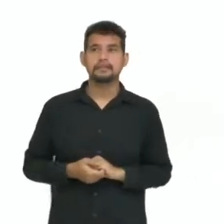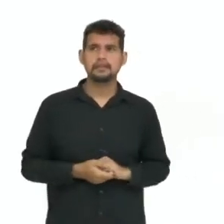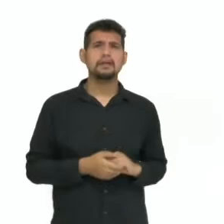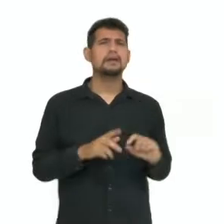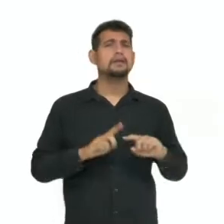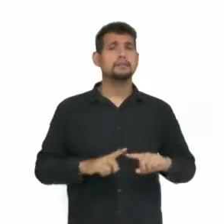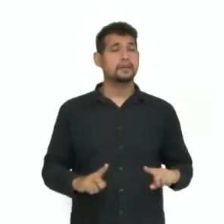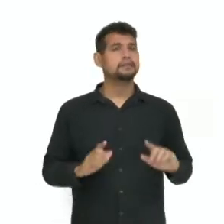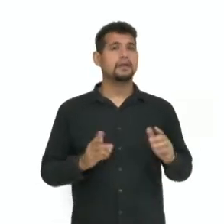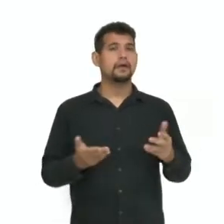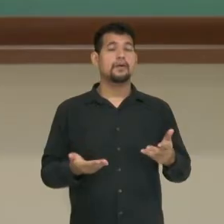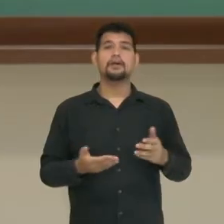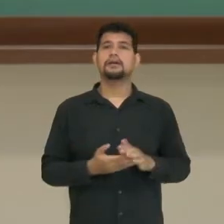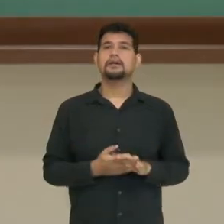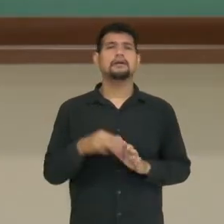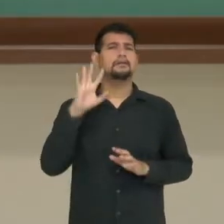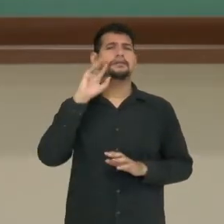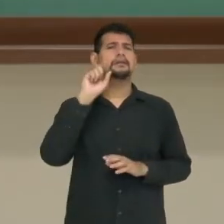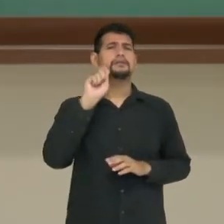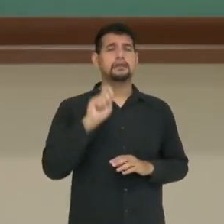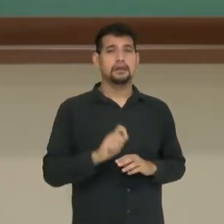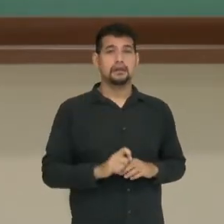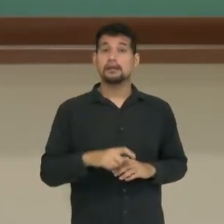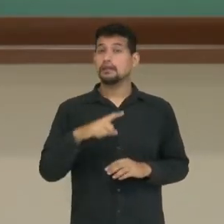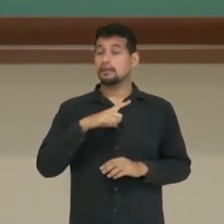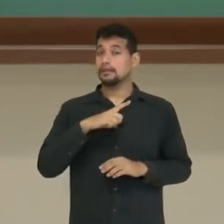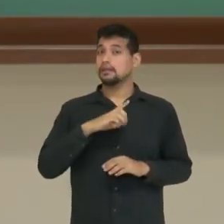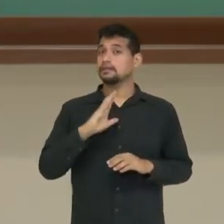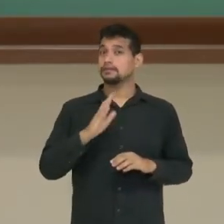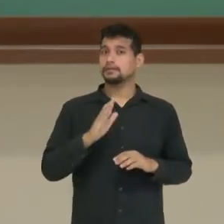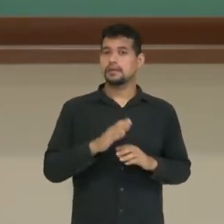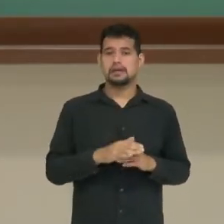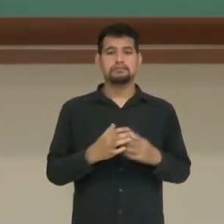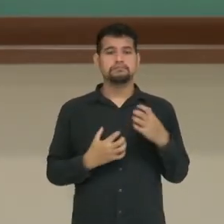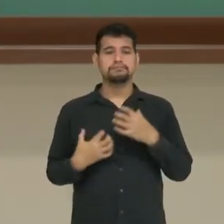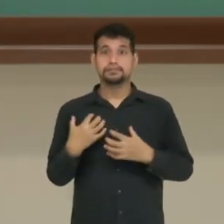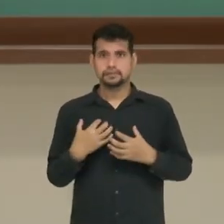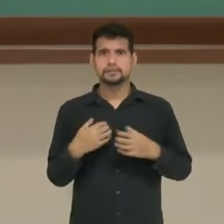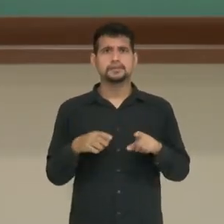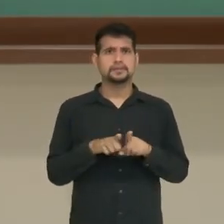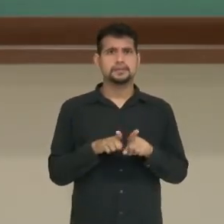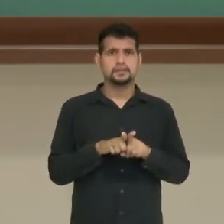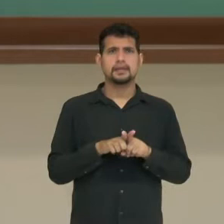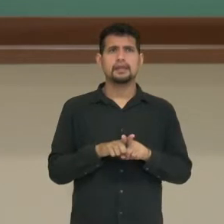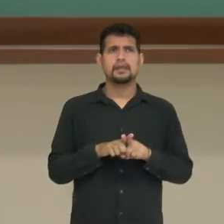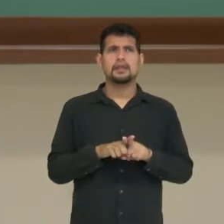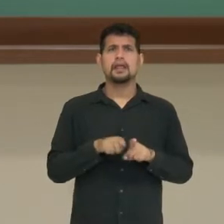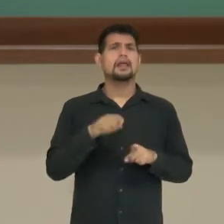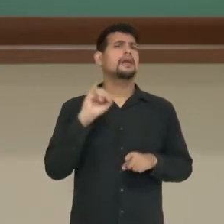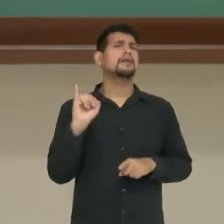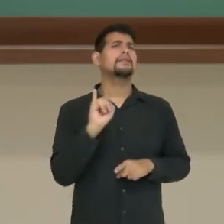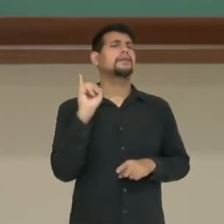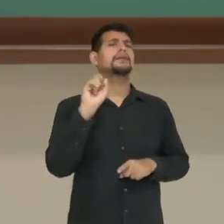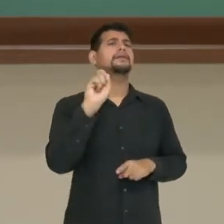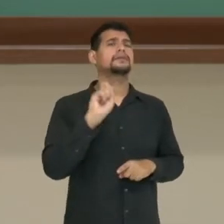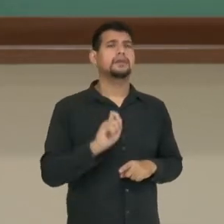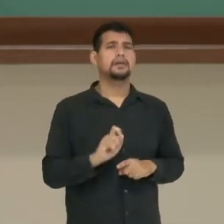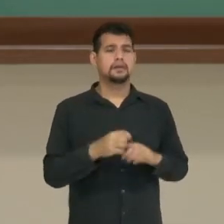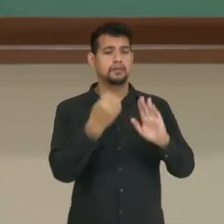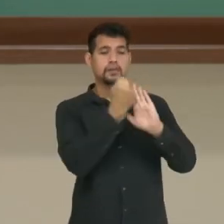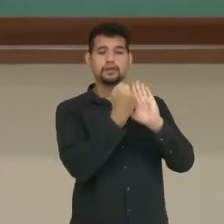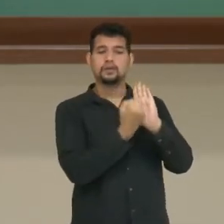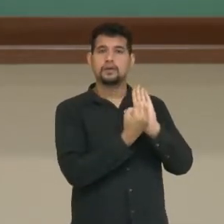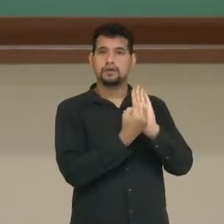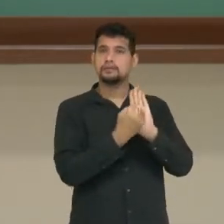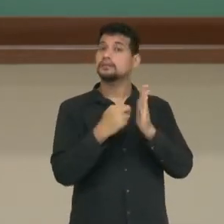aqui, embora tenha sido até certo ponto comovente, né? É fundamental que os protocolos